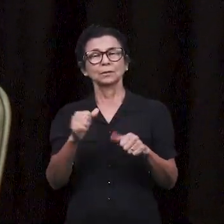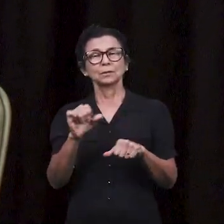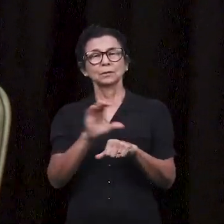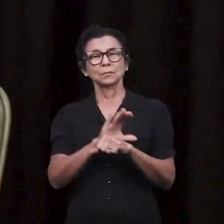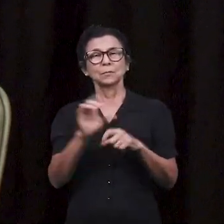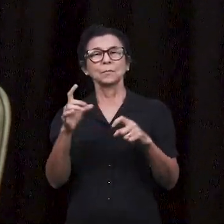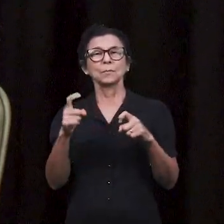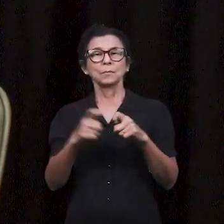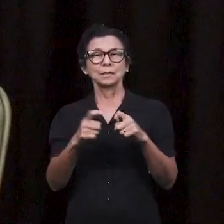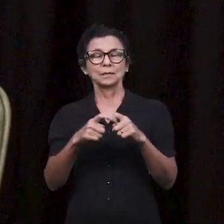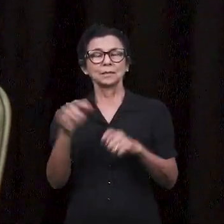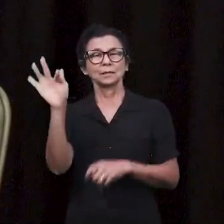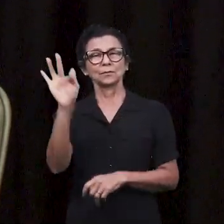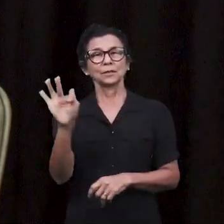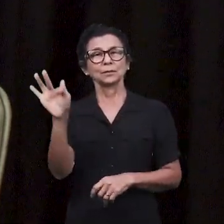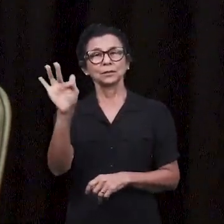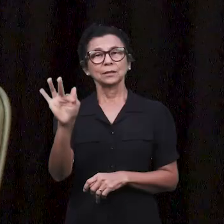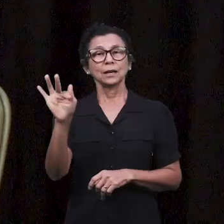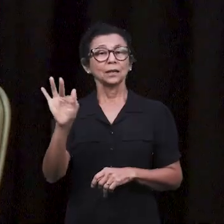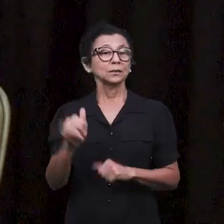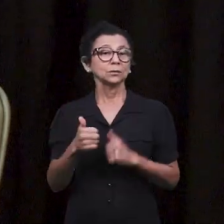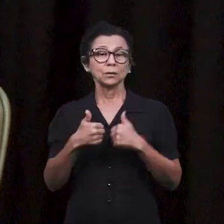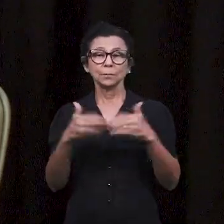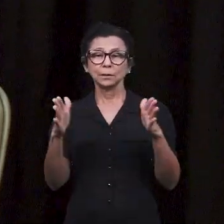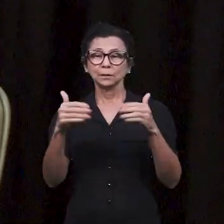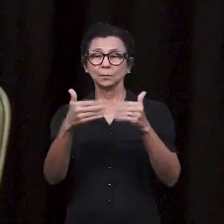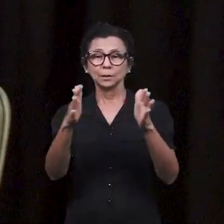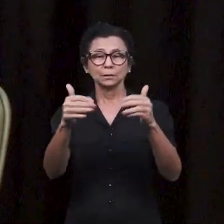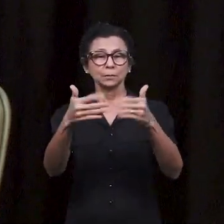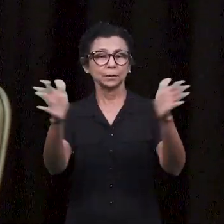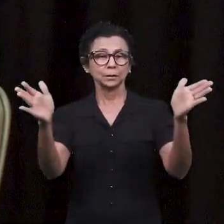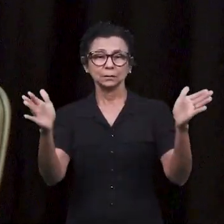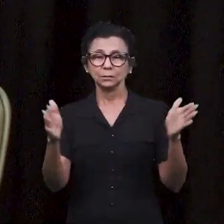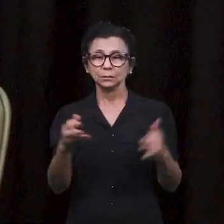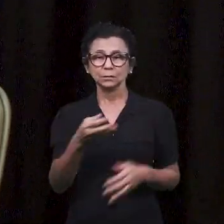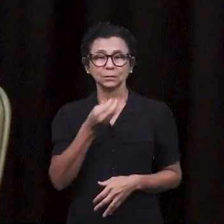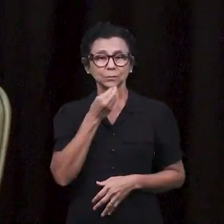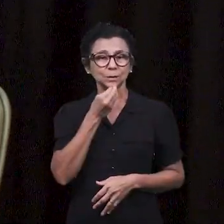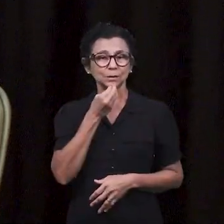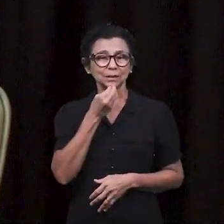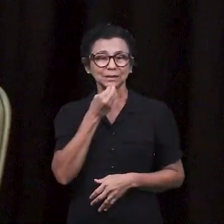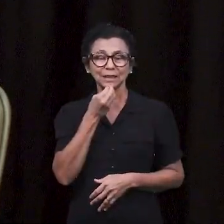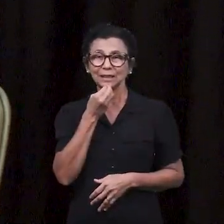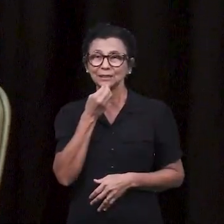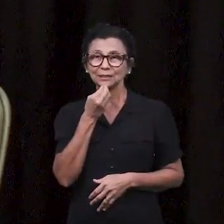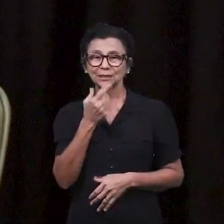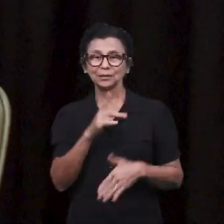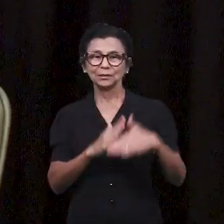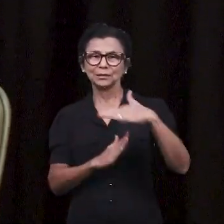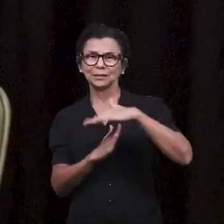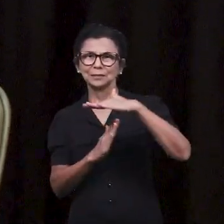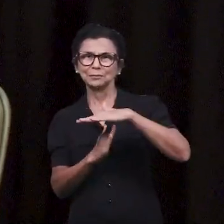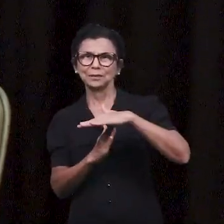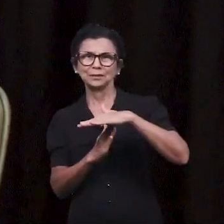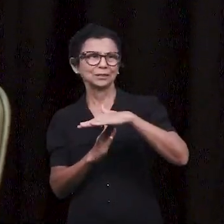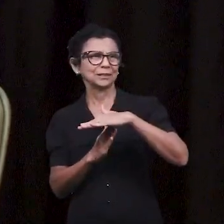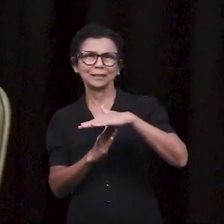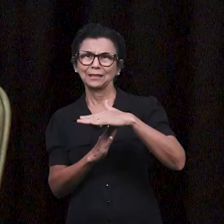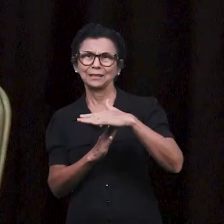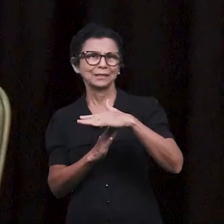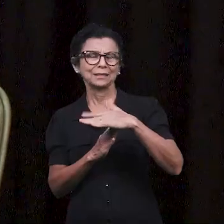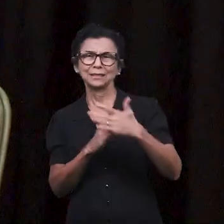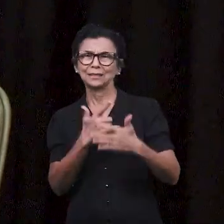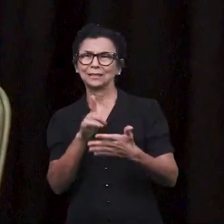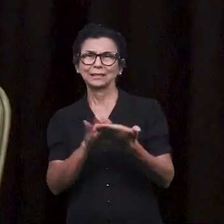momento, colocando diante do Senhor, ele foi abrindo todas as portas, de maneira que de fato não houve barreiras, não houve amarras, nada